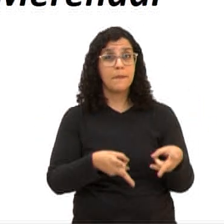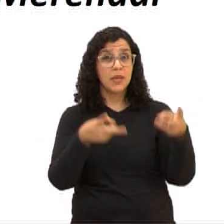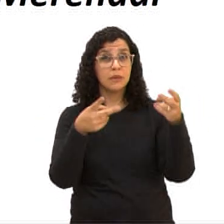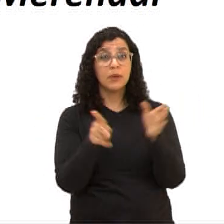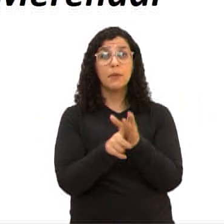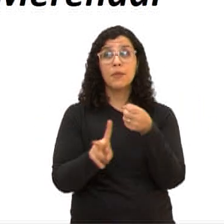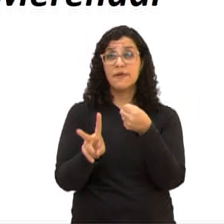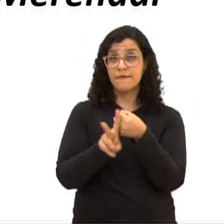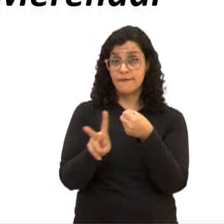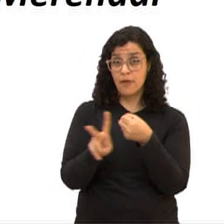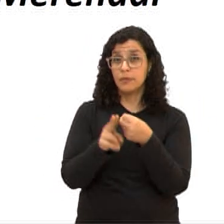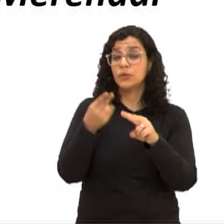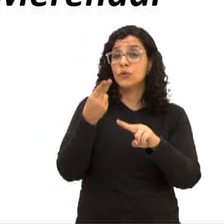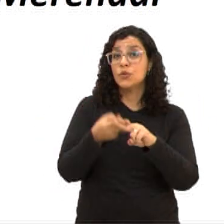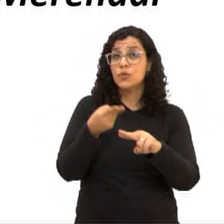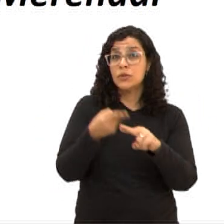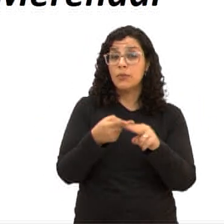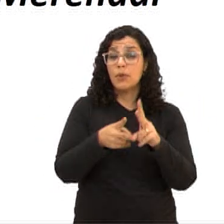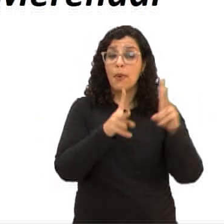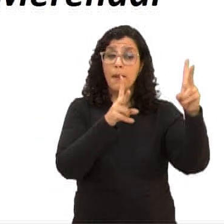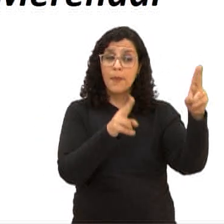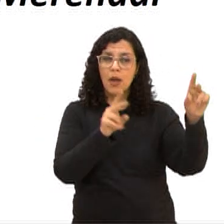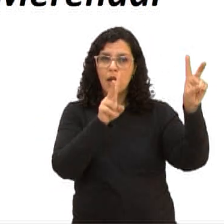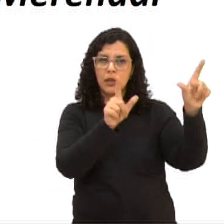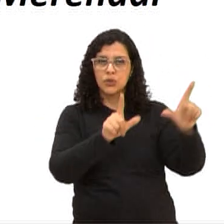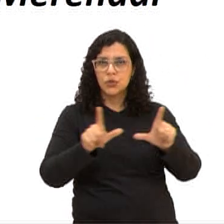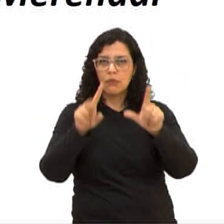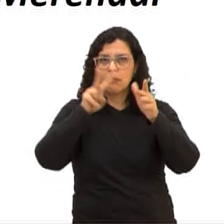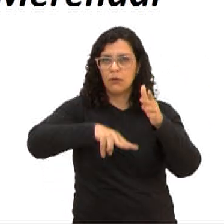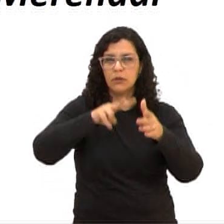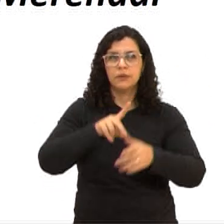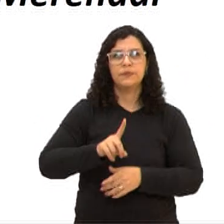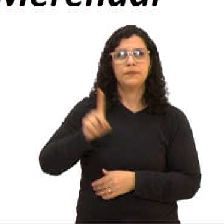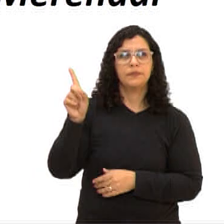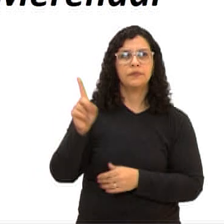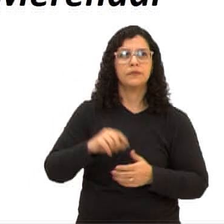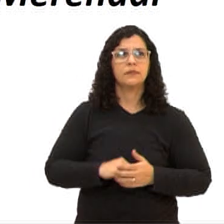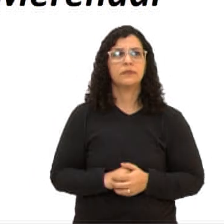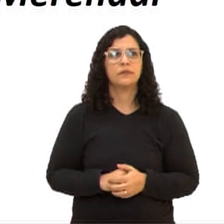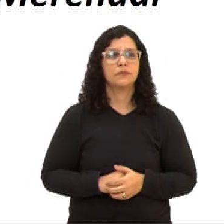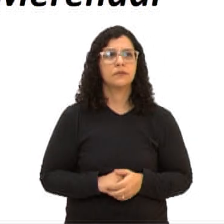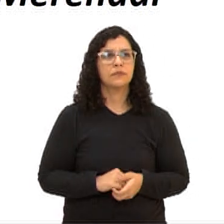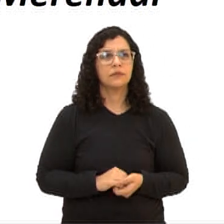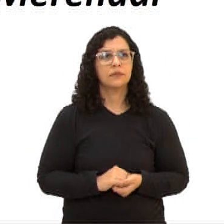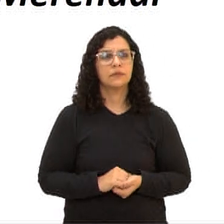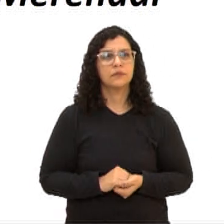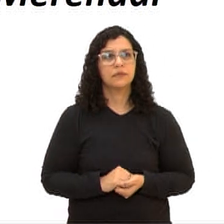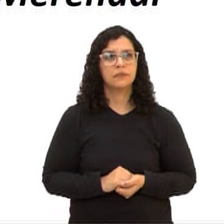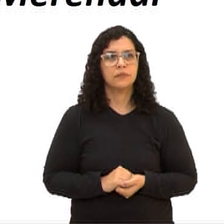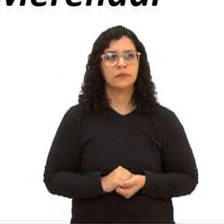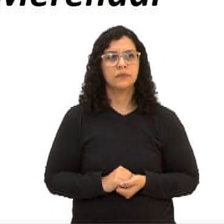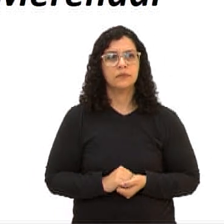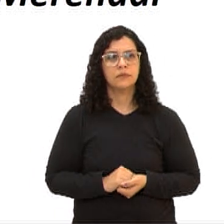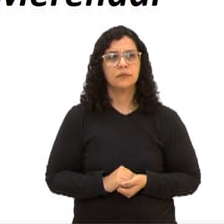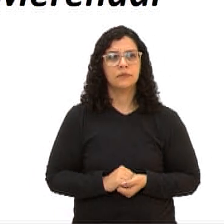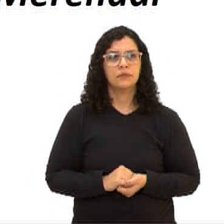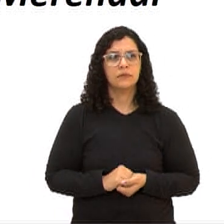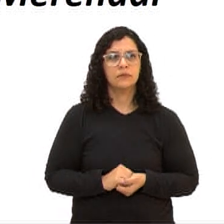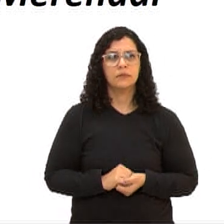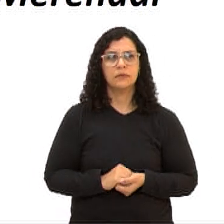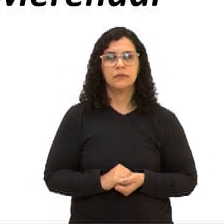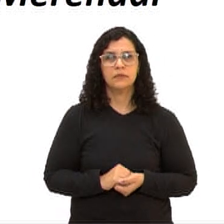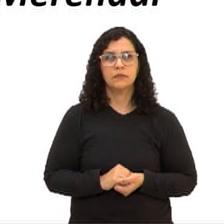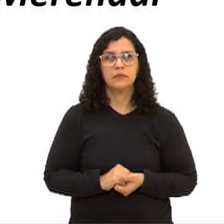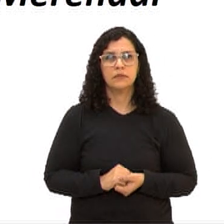alguns verbos que foram utilizados nas historietas que a gente leu. Mira algunos de los verbos utilizados para representar